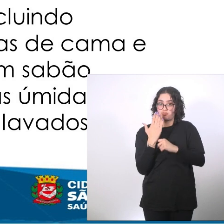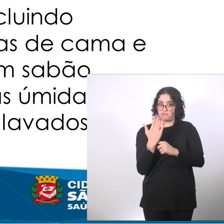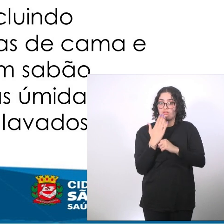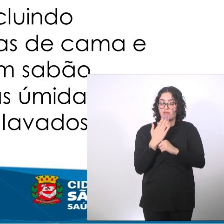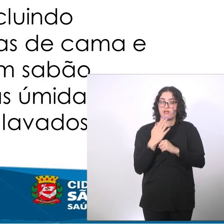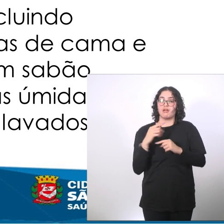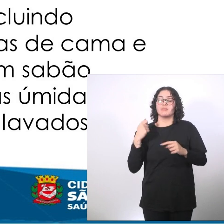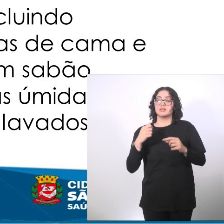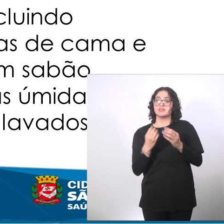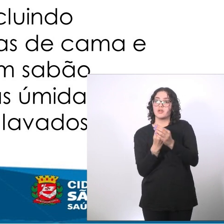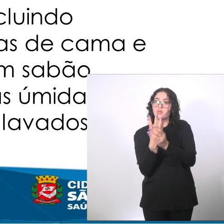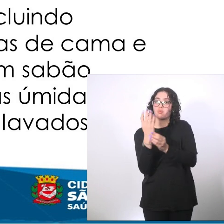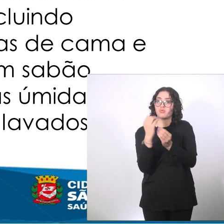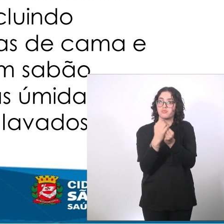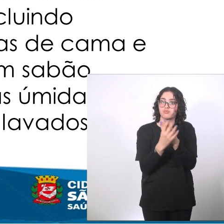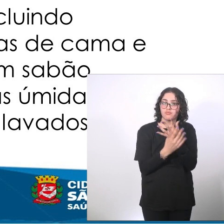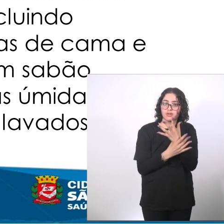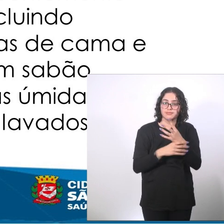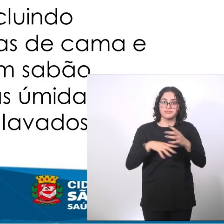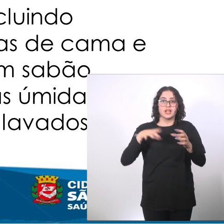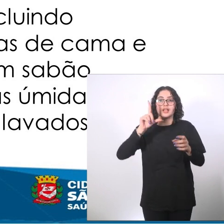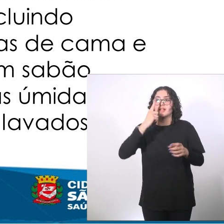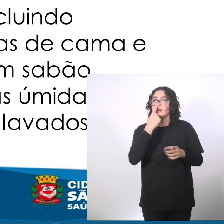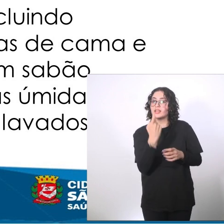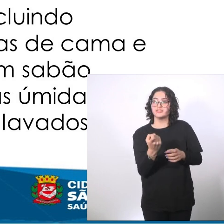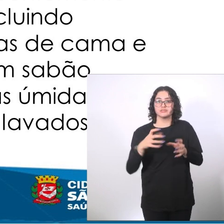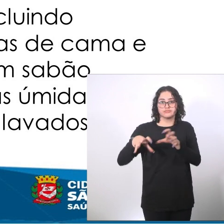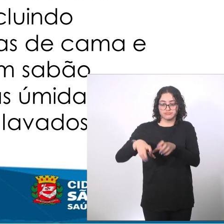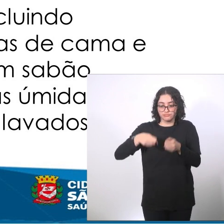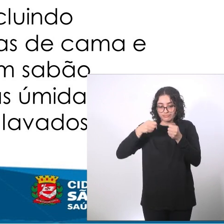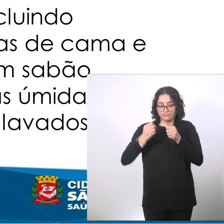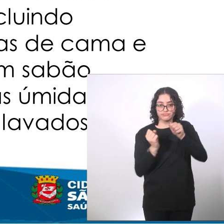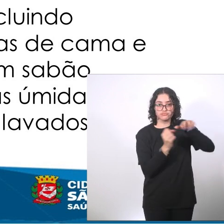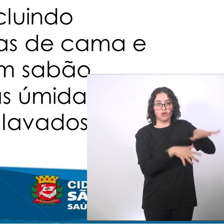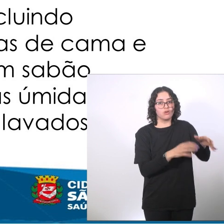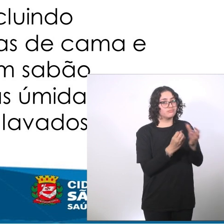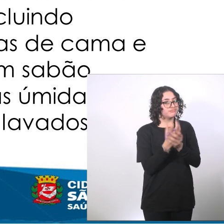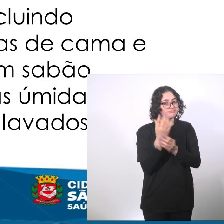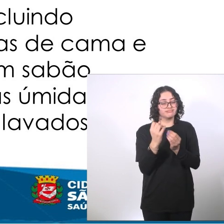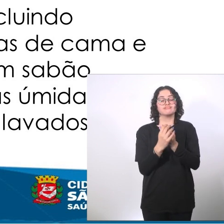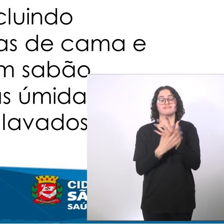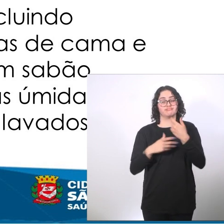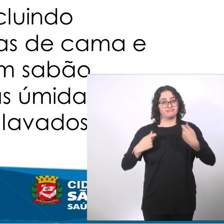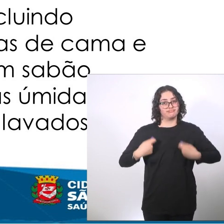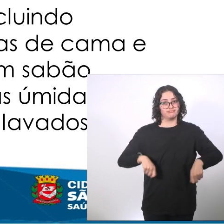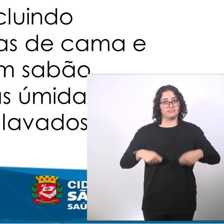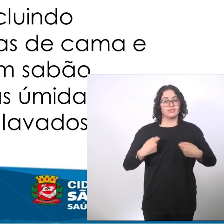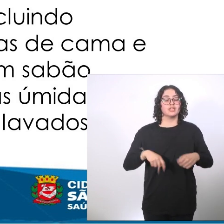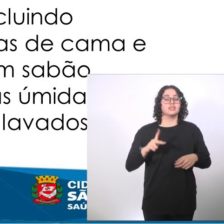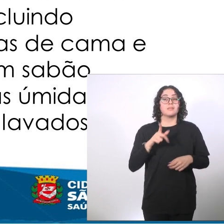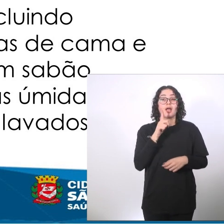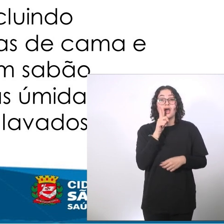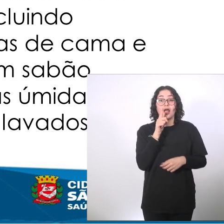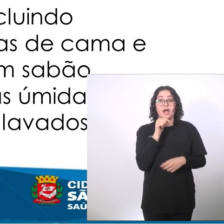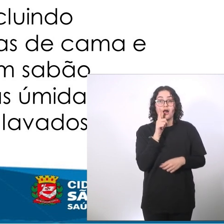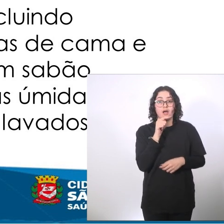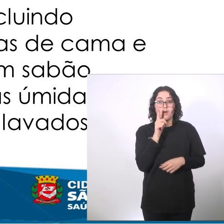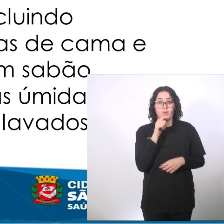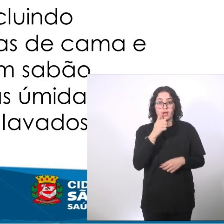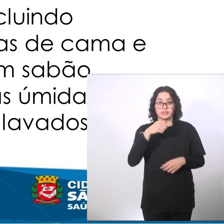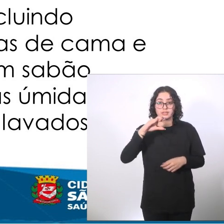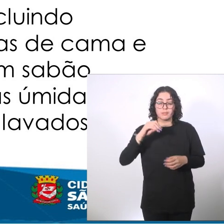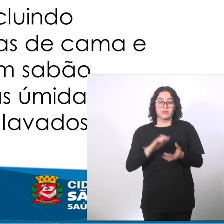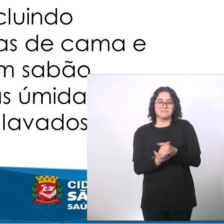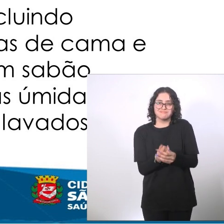for descartar o lixo desse doente ou do suspeito, higienizar as mãos com água e sabão, dando preferência ao